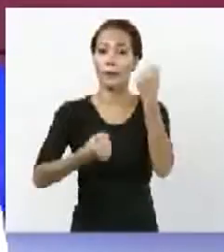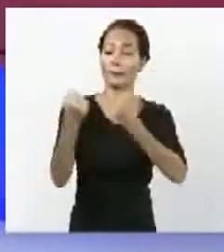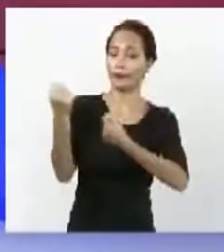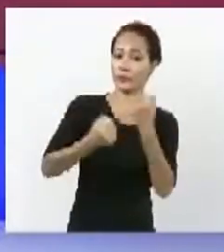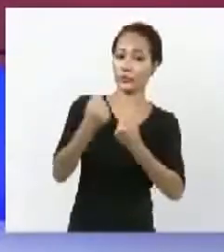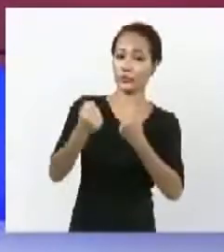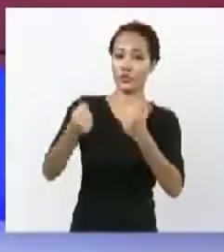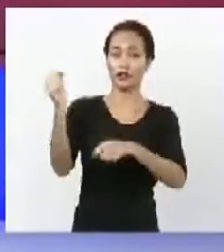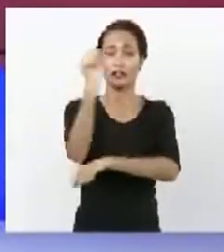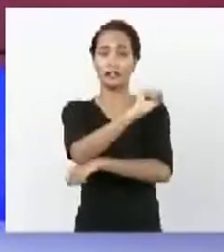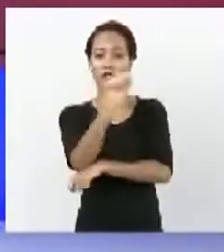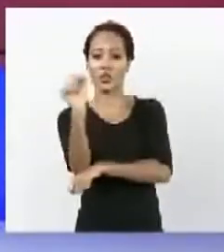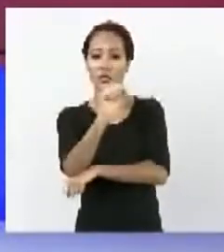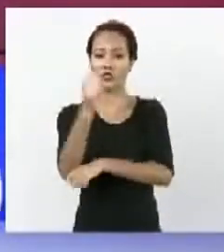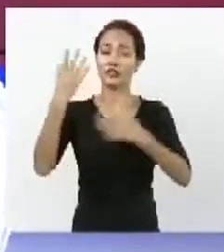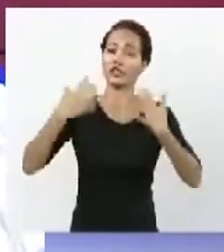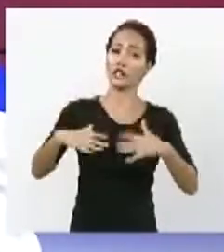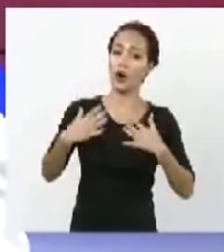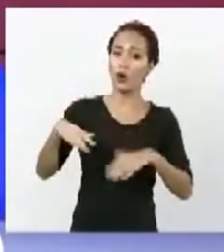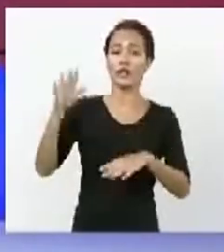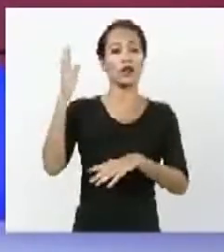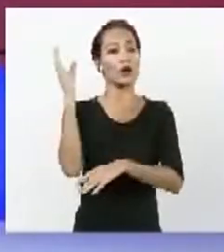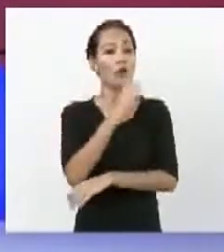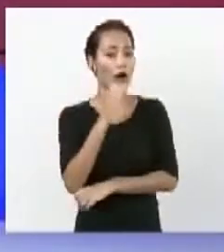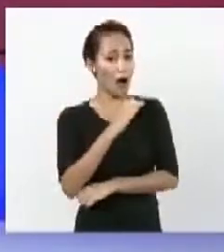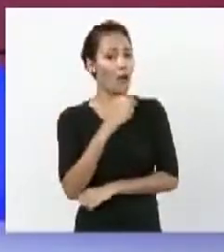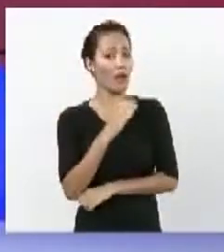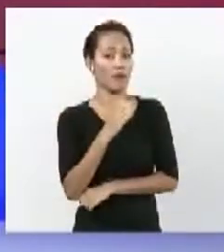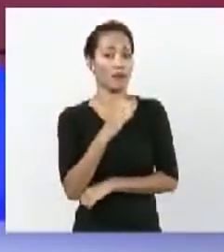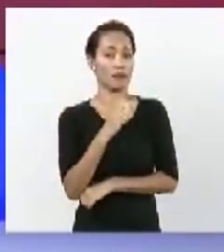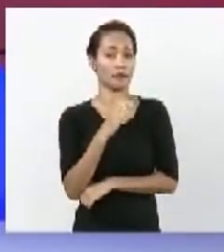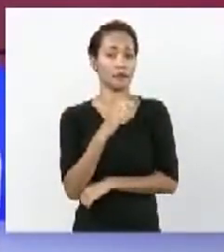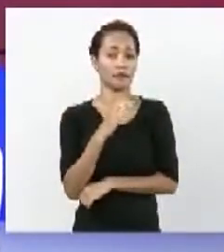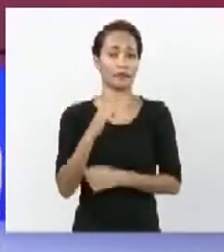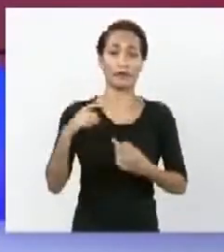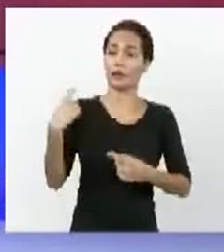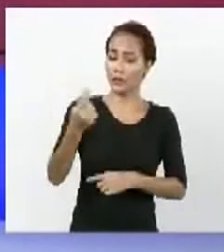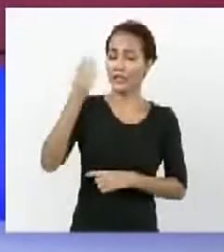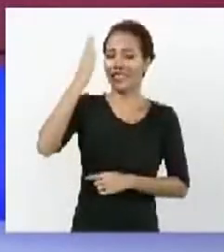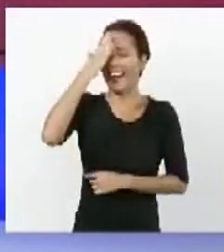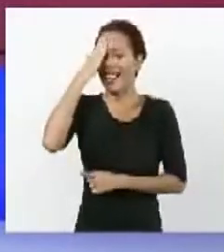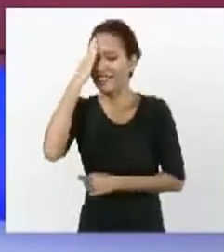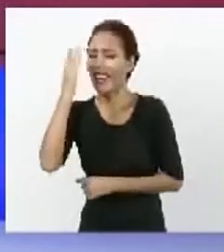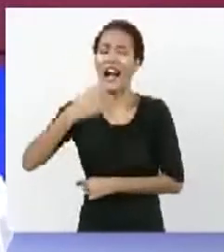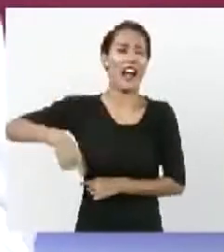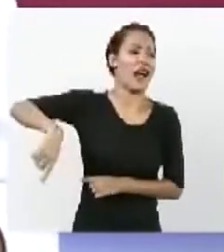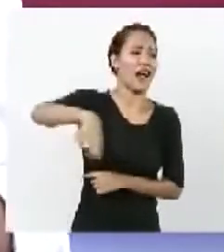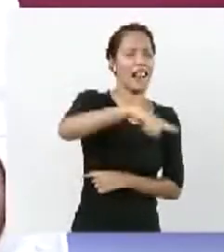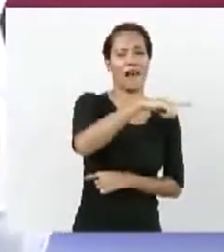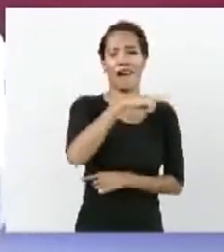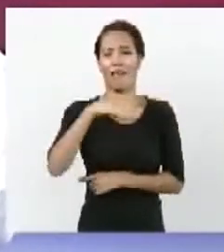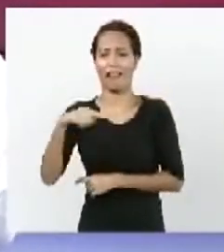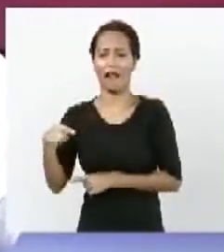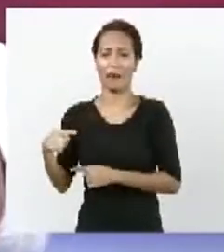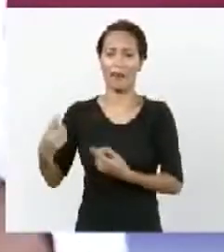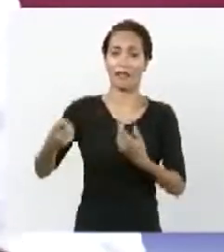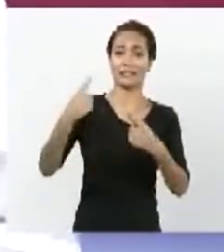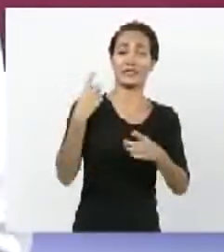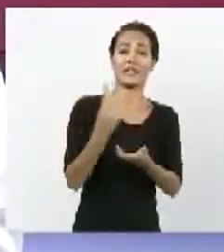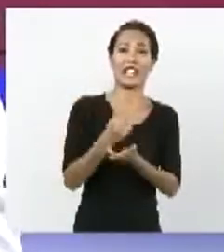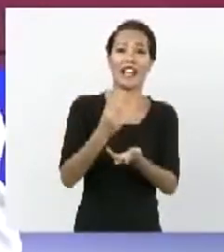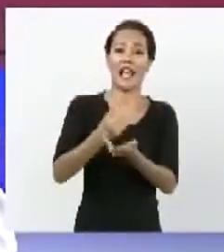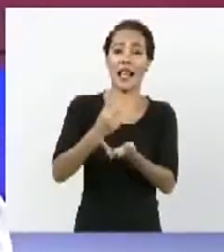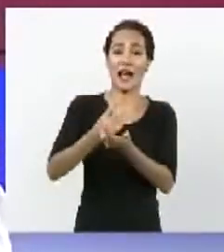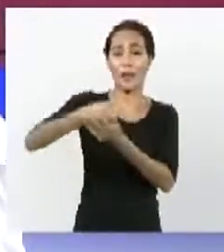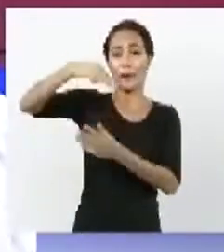rapidez. Criar, inclusive, uma situação que todos nós sabemos. Acabar com essa indústria de multa que criaram com